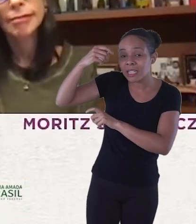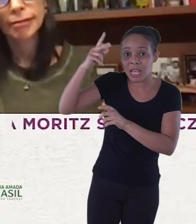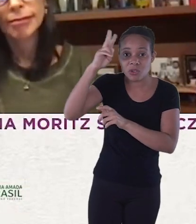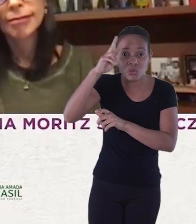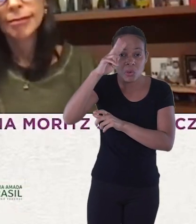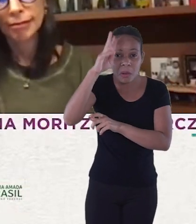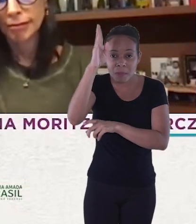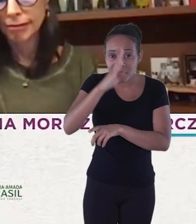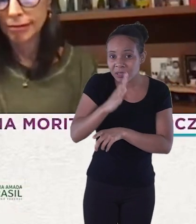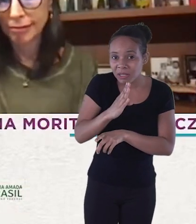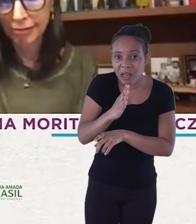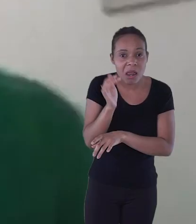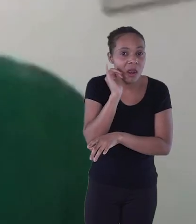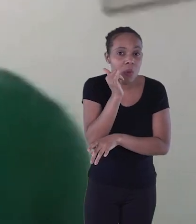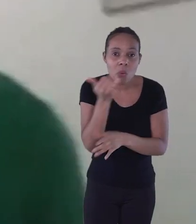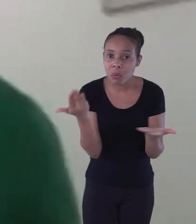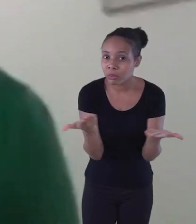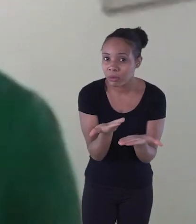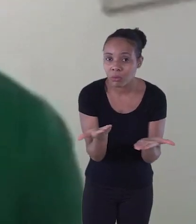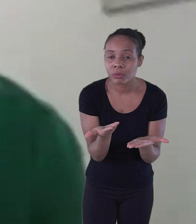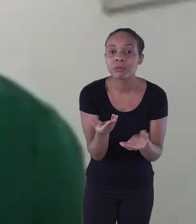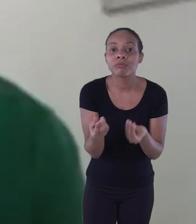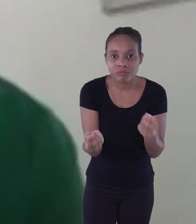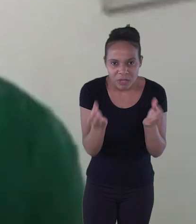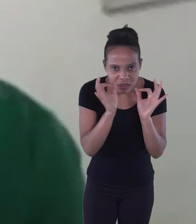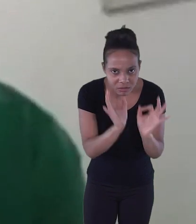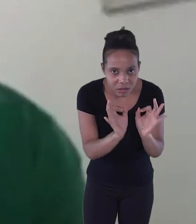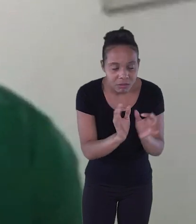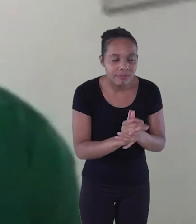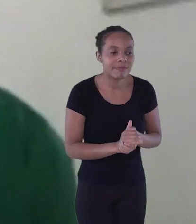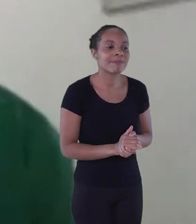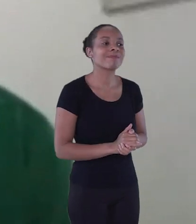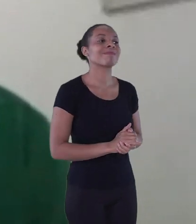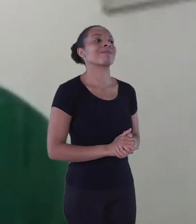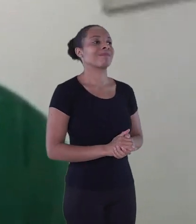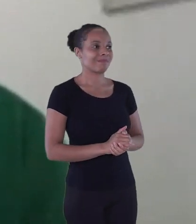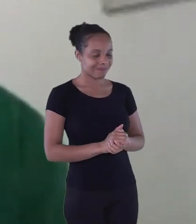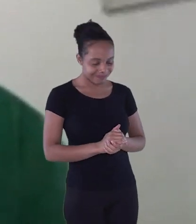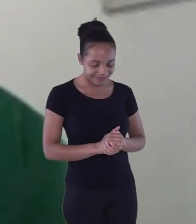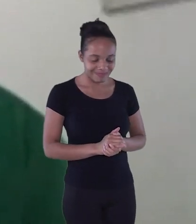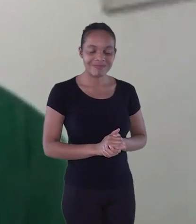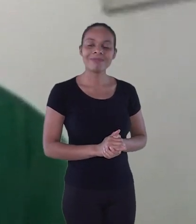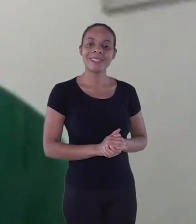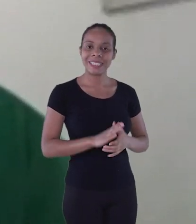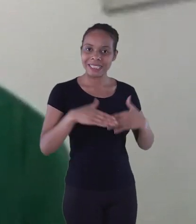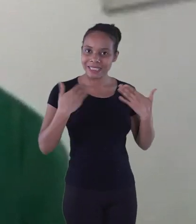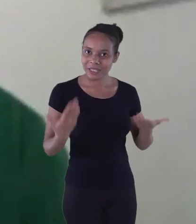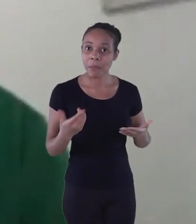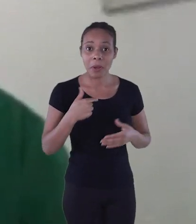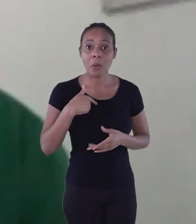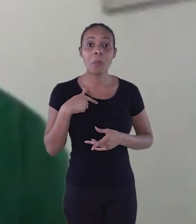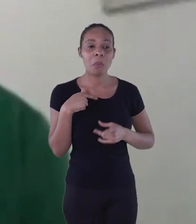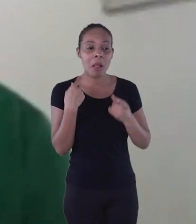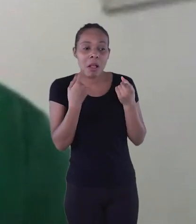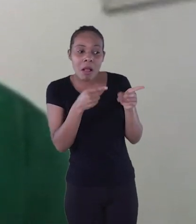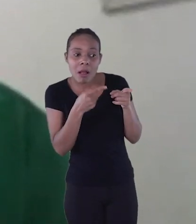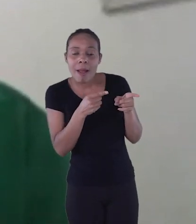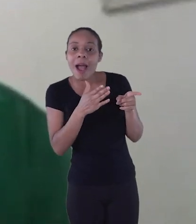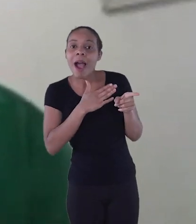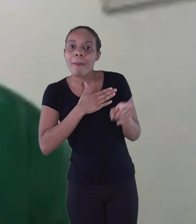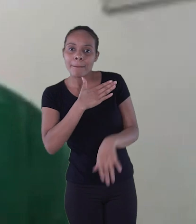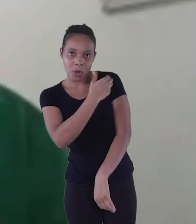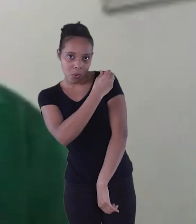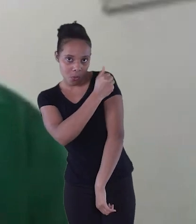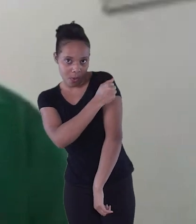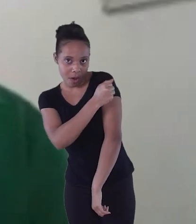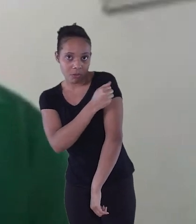isso mesmo? Exatamente. E Afonso, eu sempre faço uma provocação com meus alunos,